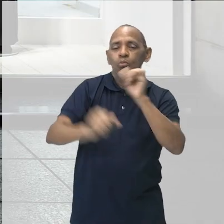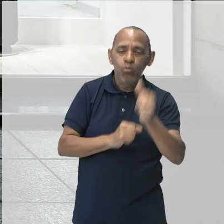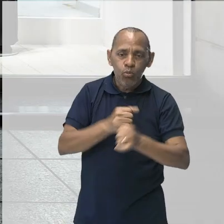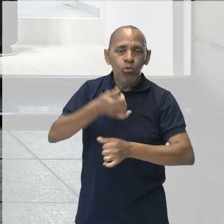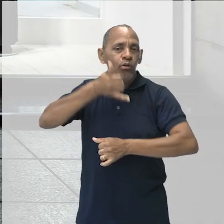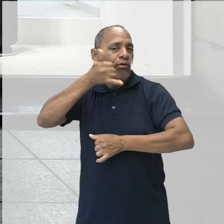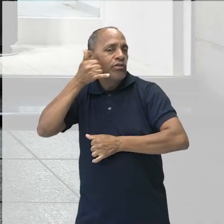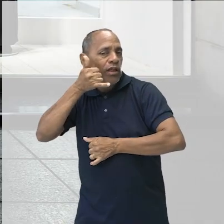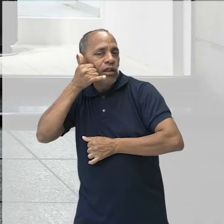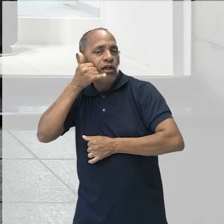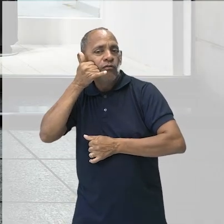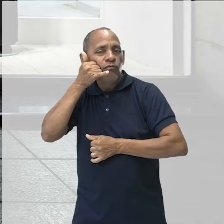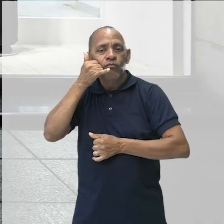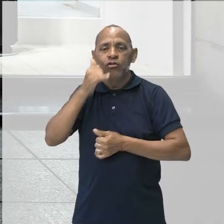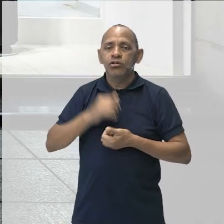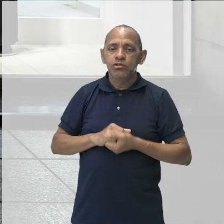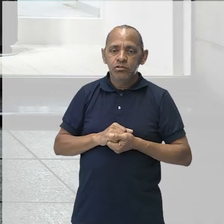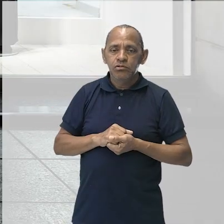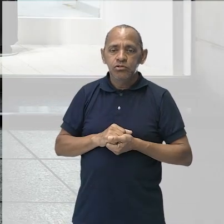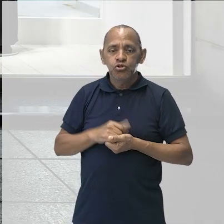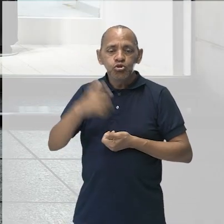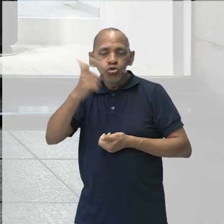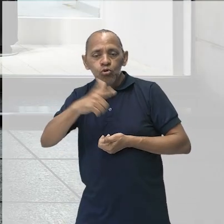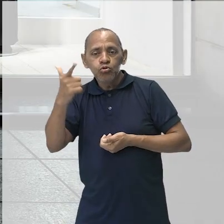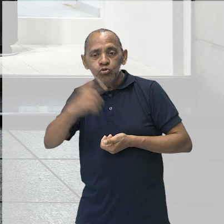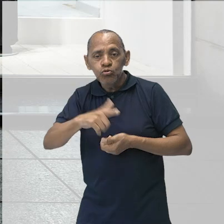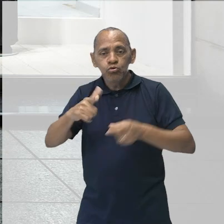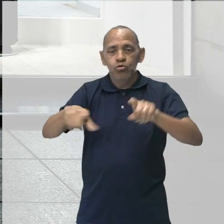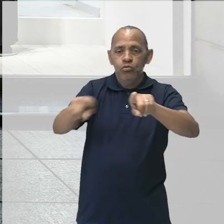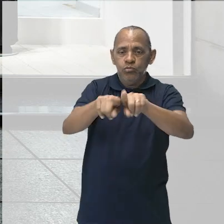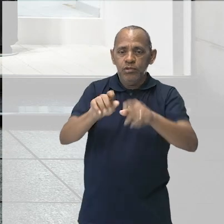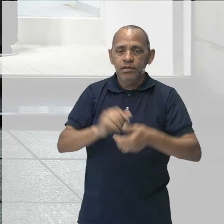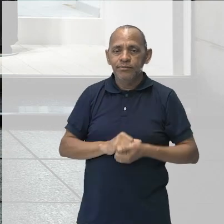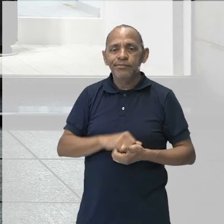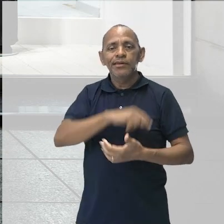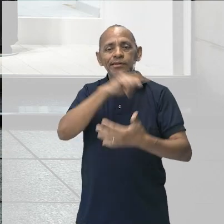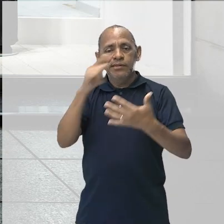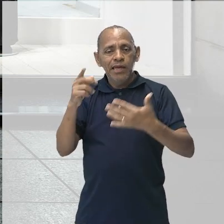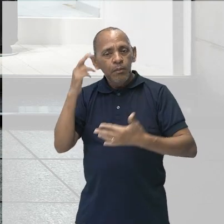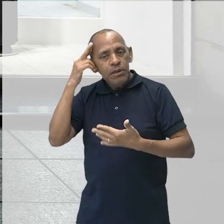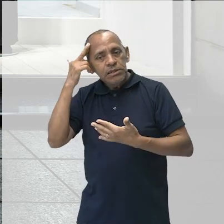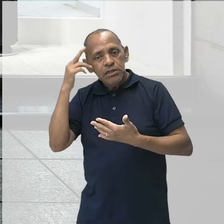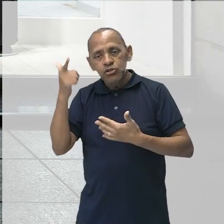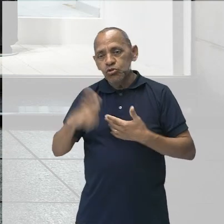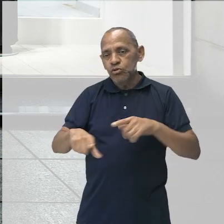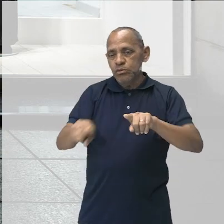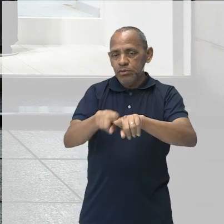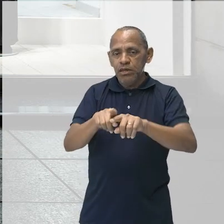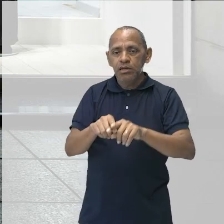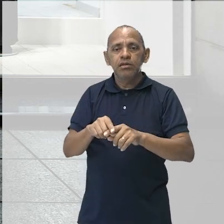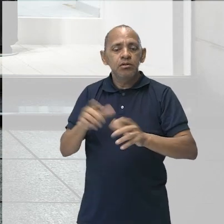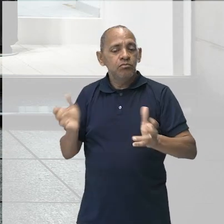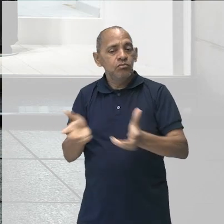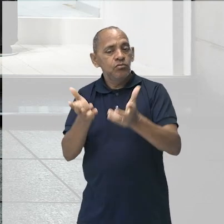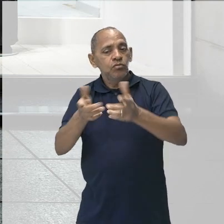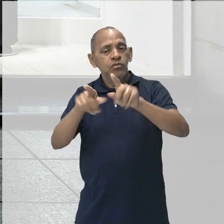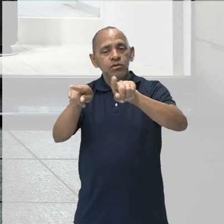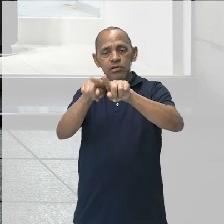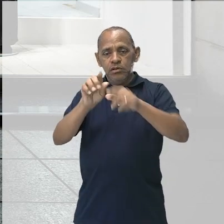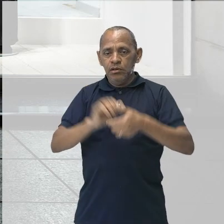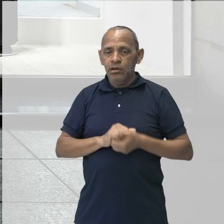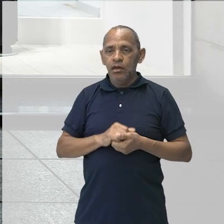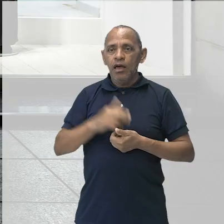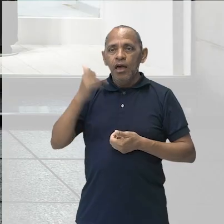de telefone com frequência? Um outro exemplo. Esse R de repensar nos incentiva